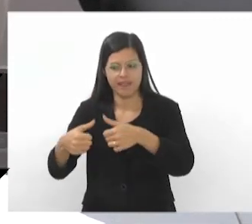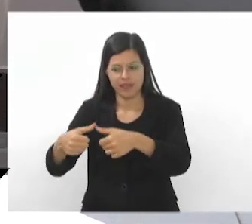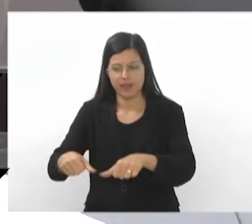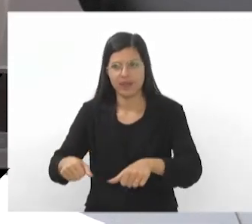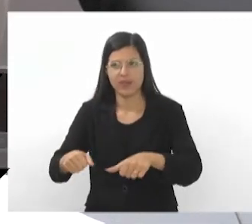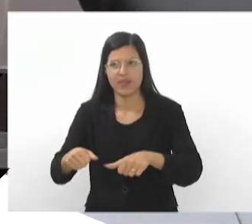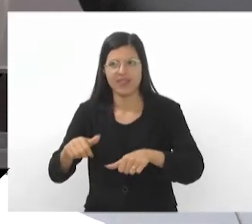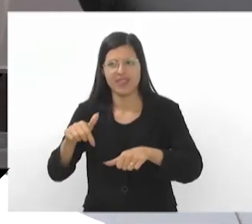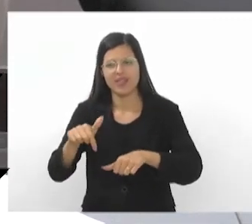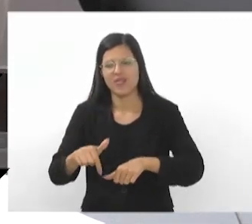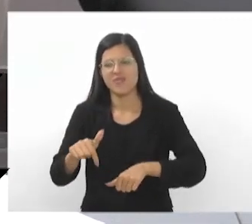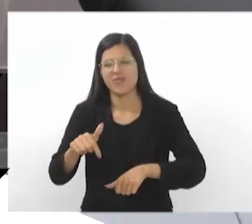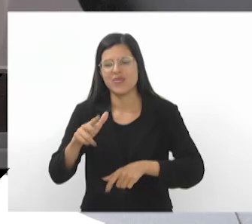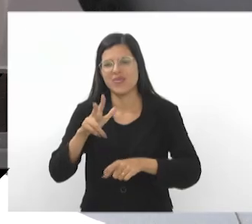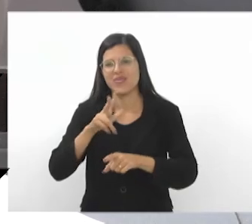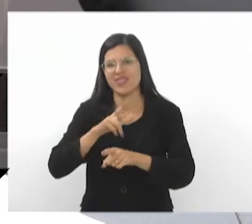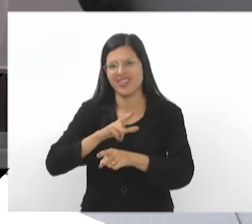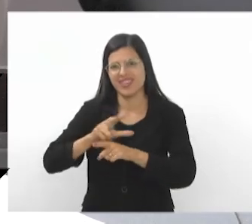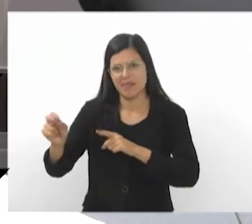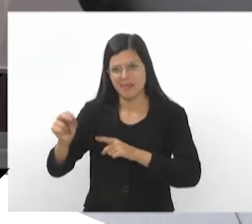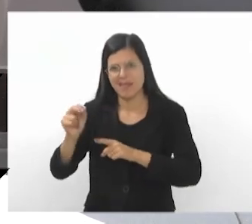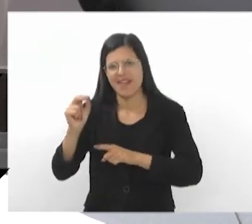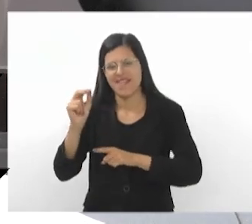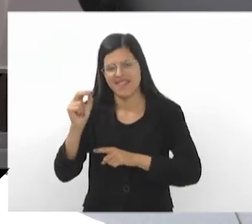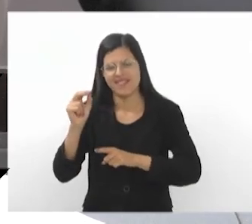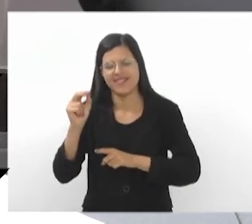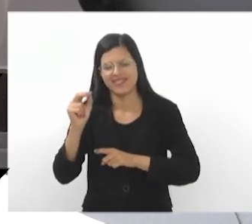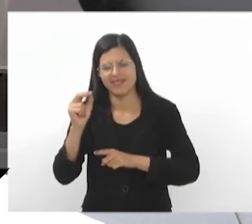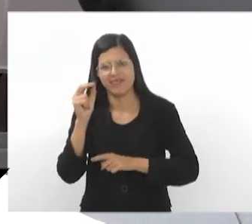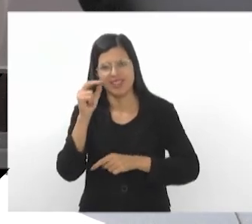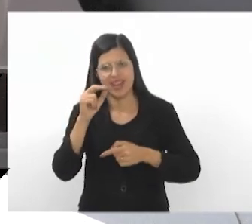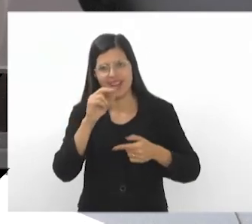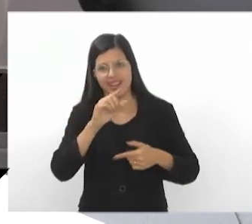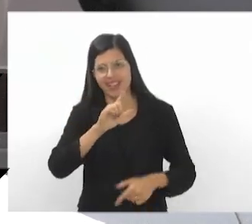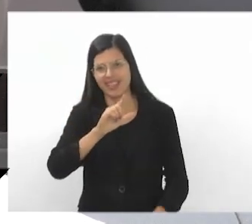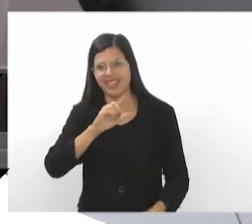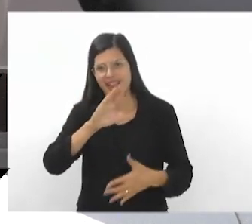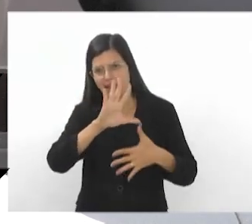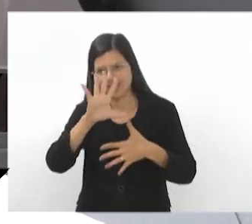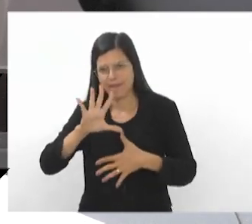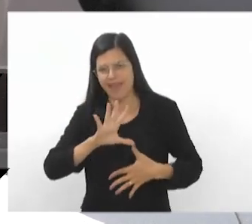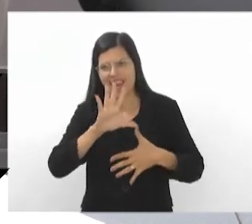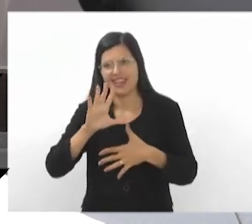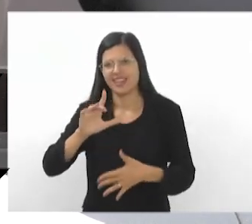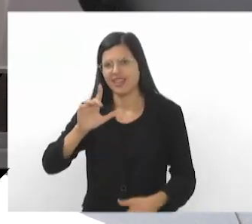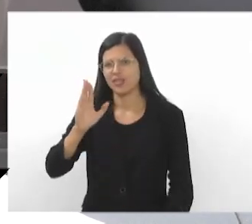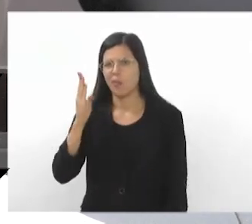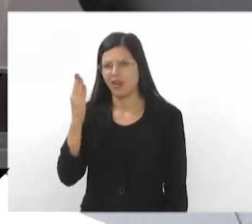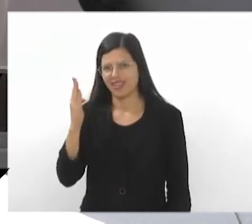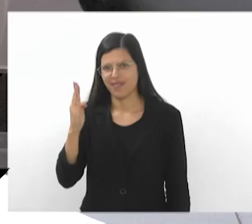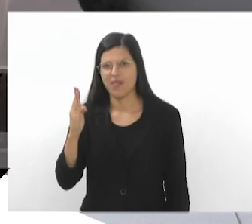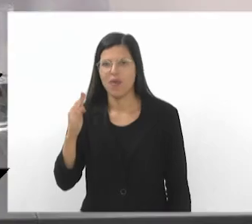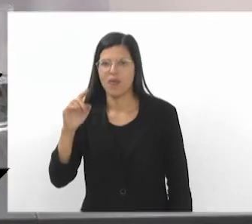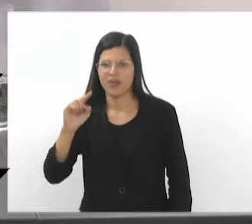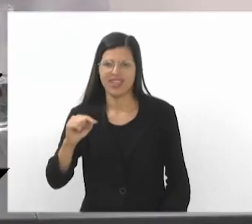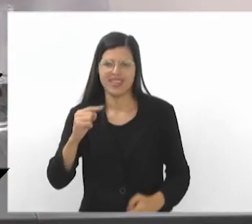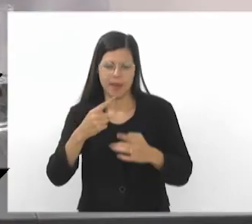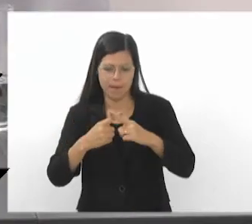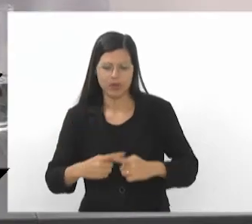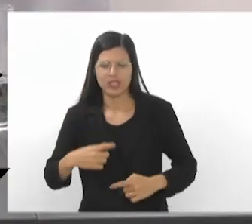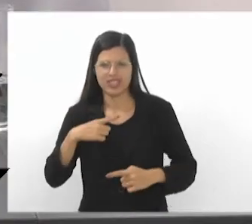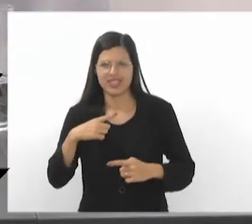hoje contra o Pachuca, que é o Botafogo. Né? Daqui a pouco, às 2 horas, né? Bem,